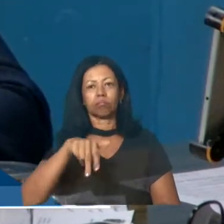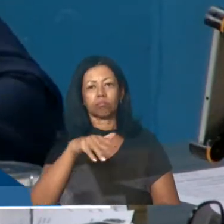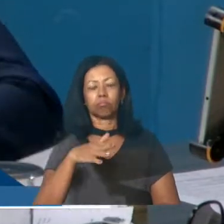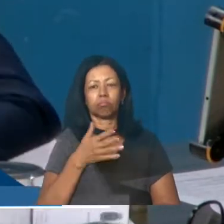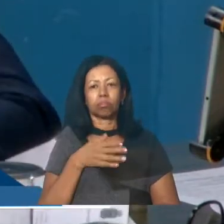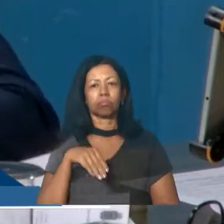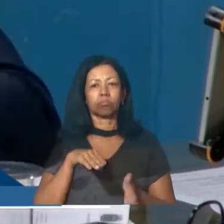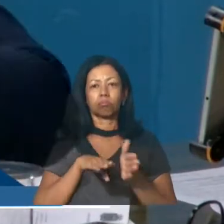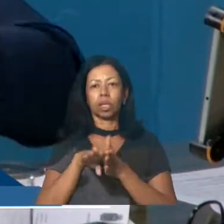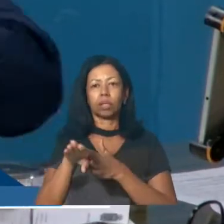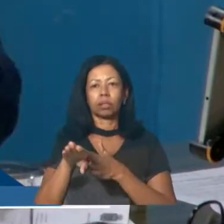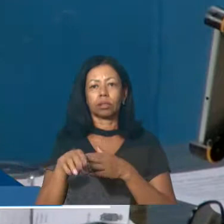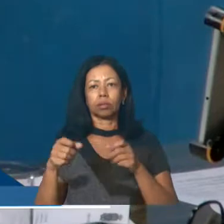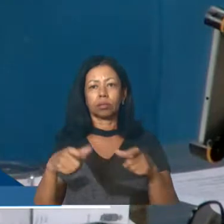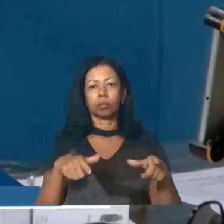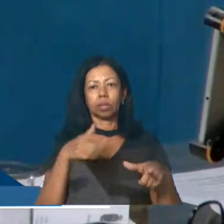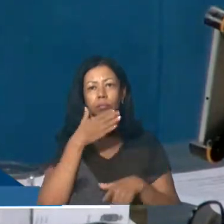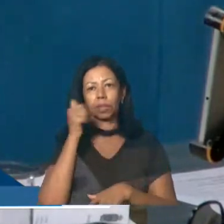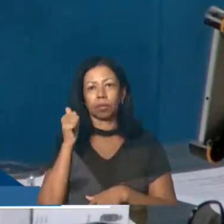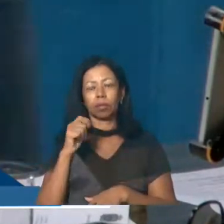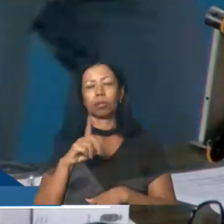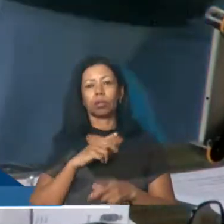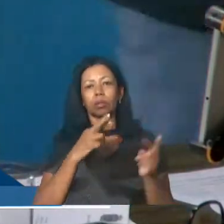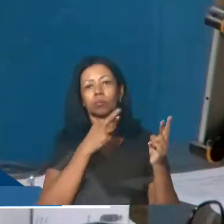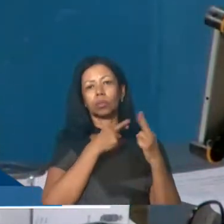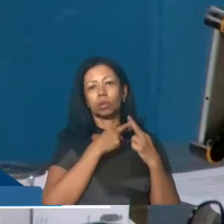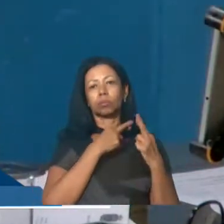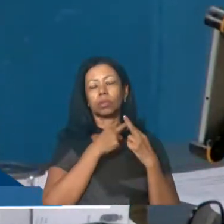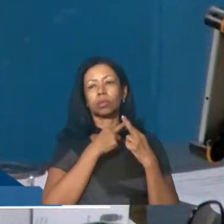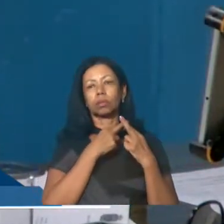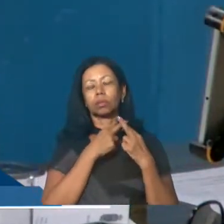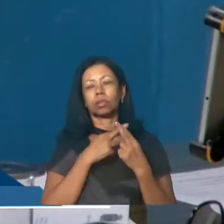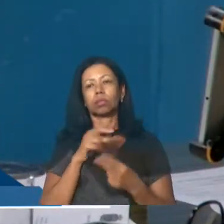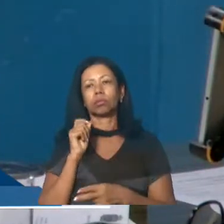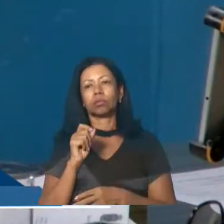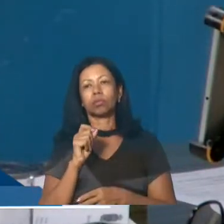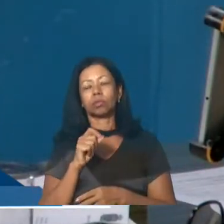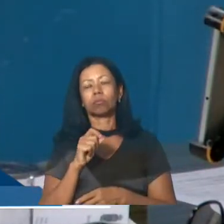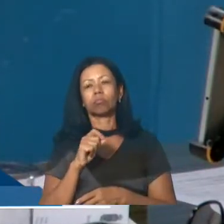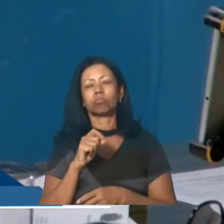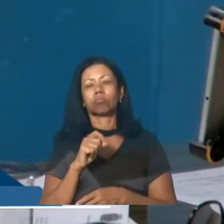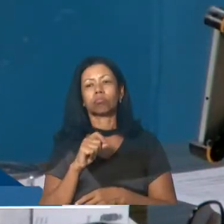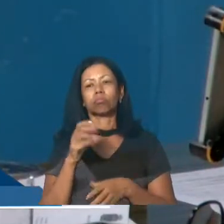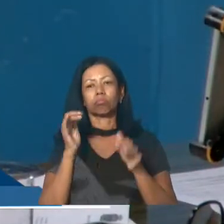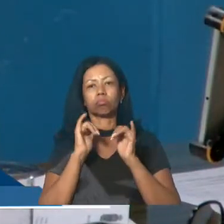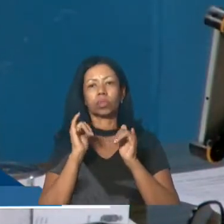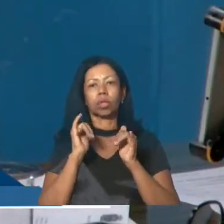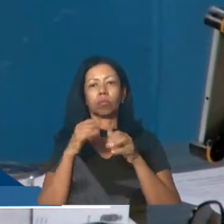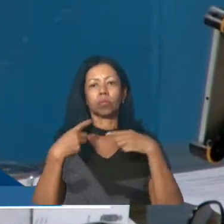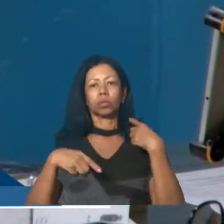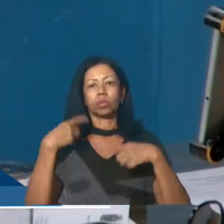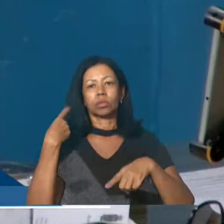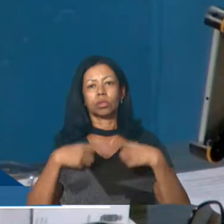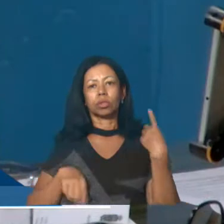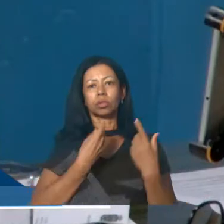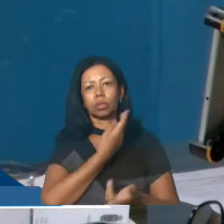Eu tenho a responsabilidade de promover junto com vocês políticas, Afonsinho, pública, por direito, para aquelas pessoas,